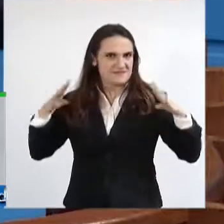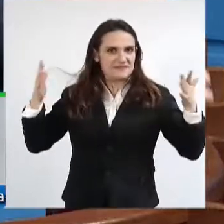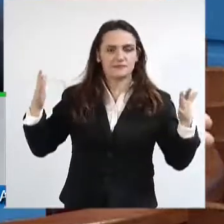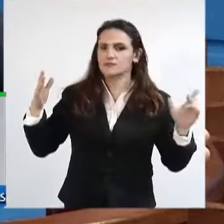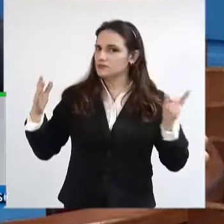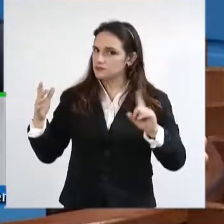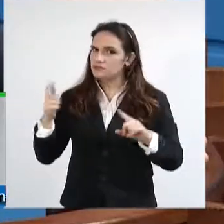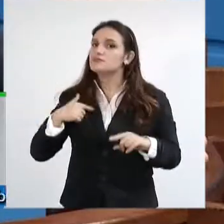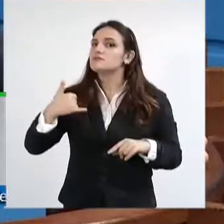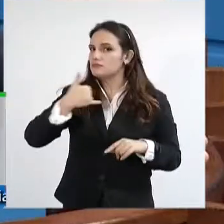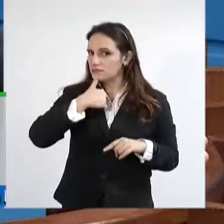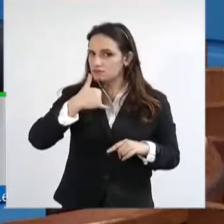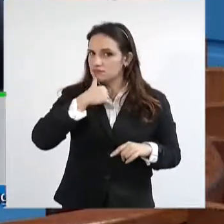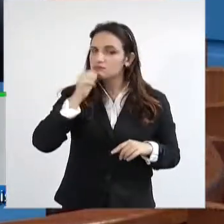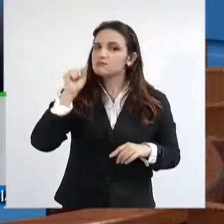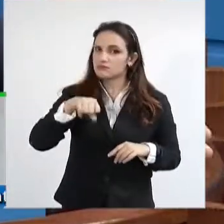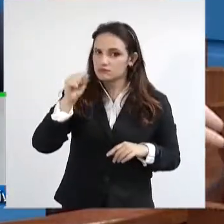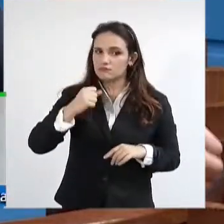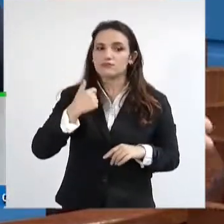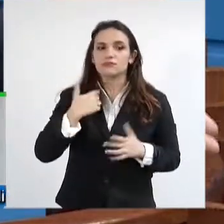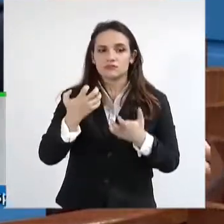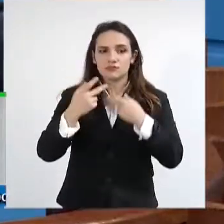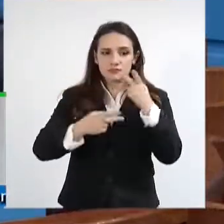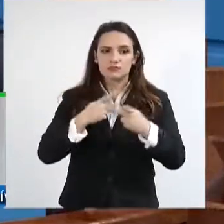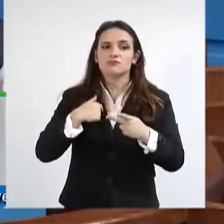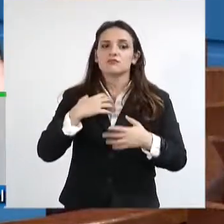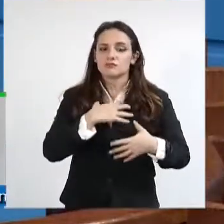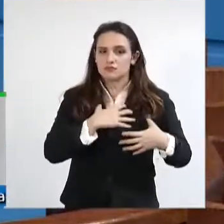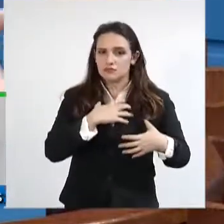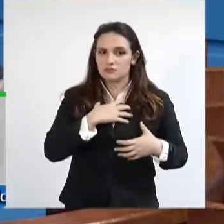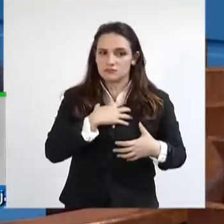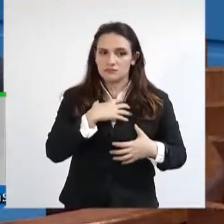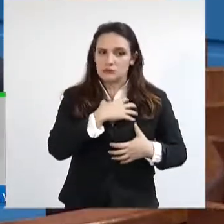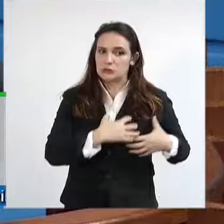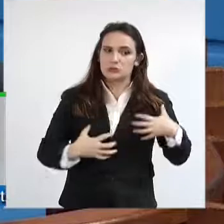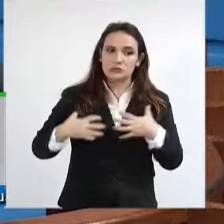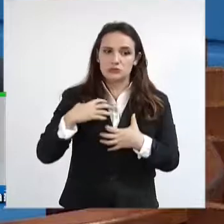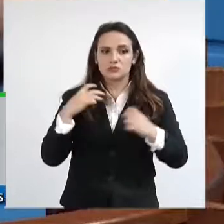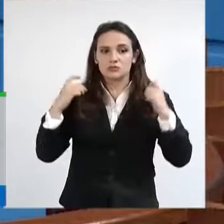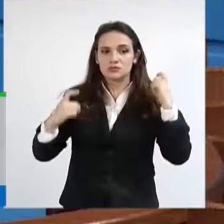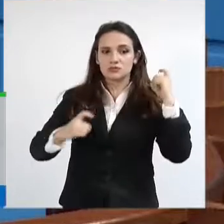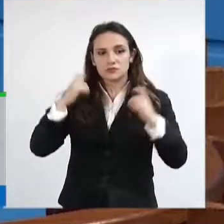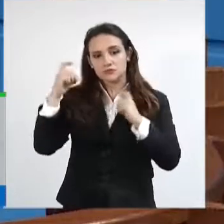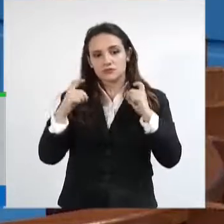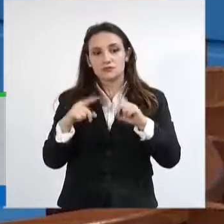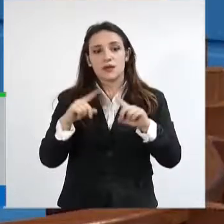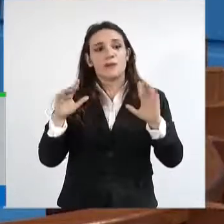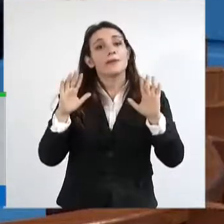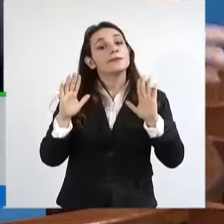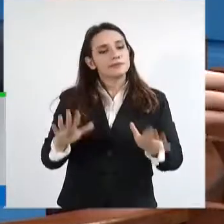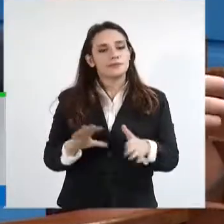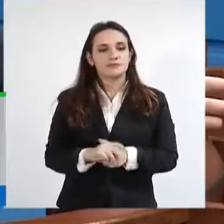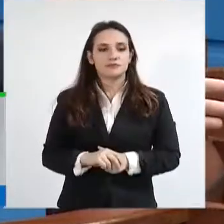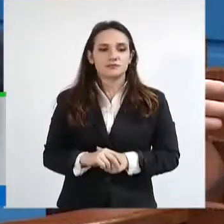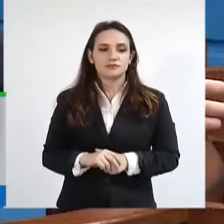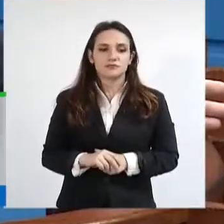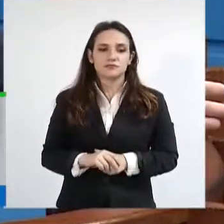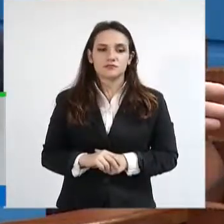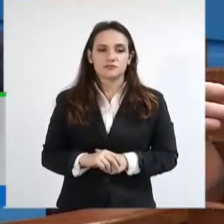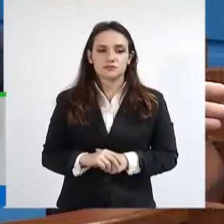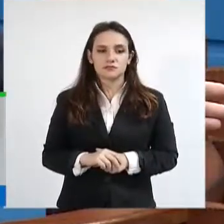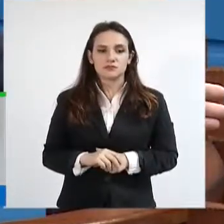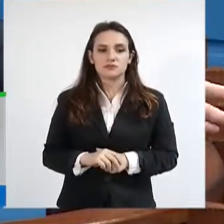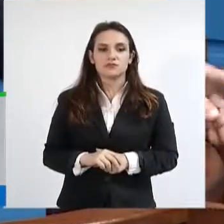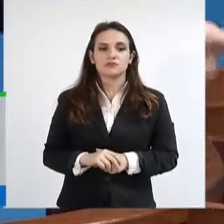estou lamentando e eu estou dizendo que eu estou muito preocupado com o que está acontecendo. Agora, o presidente da